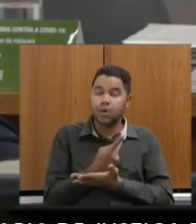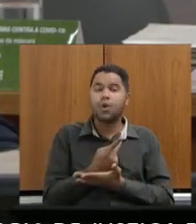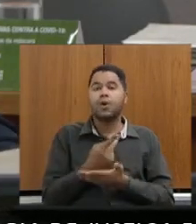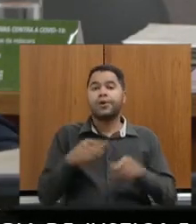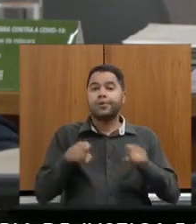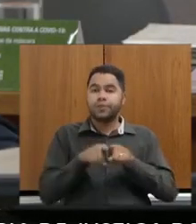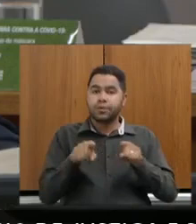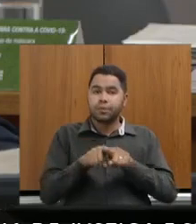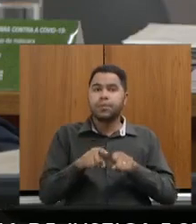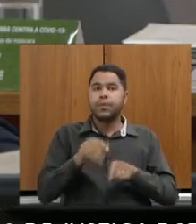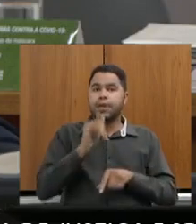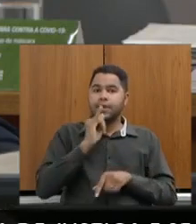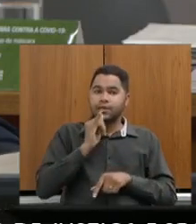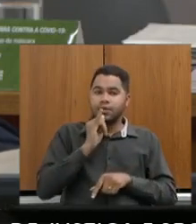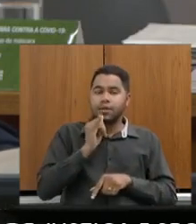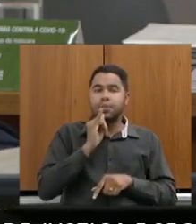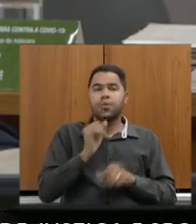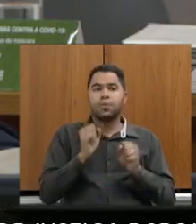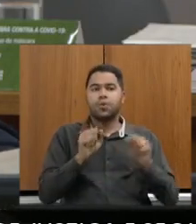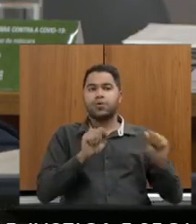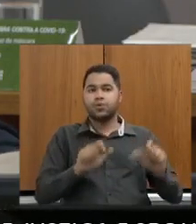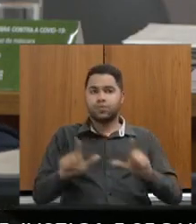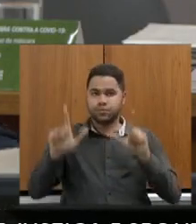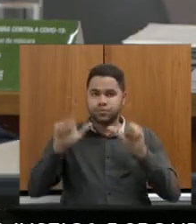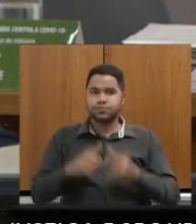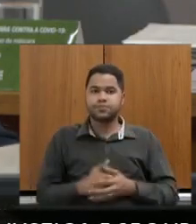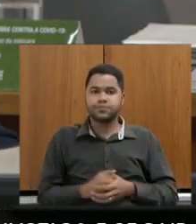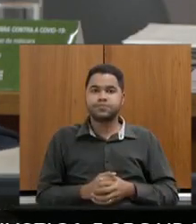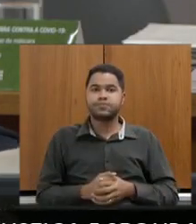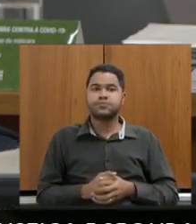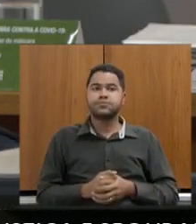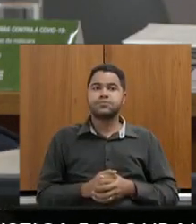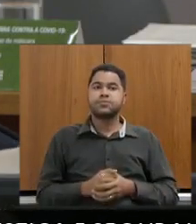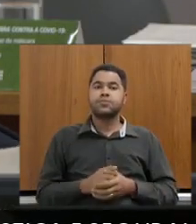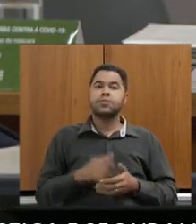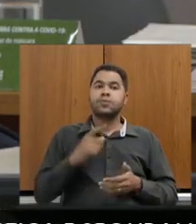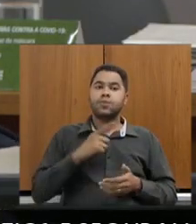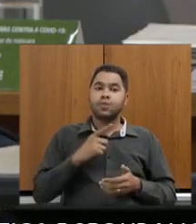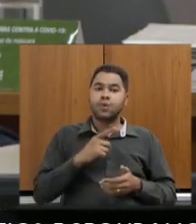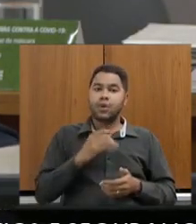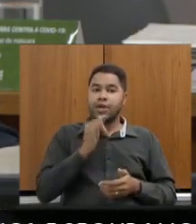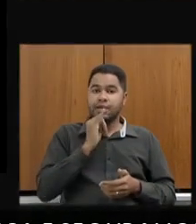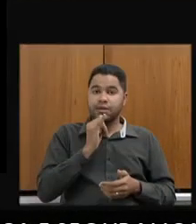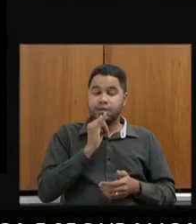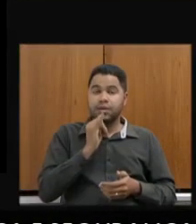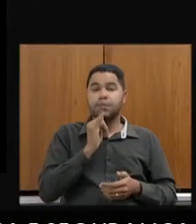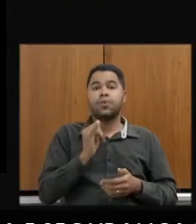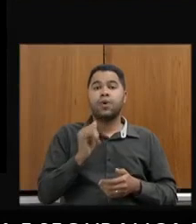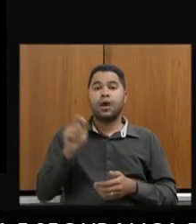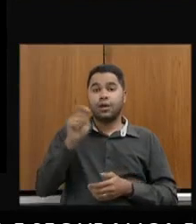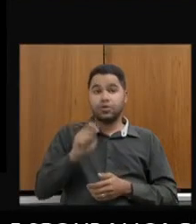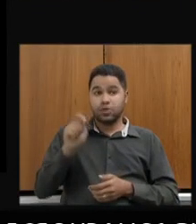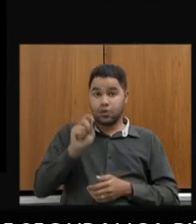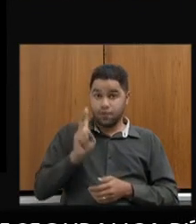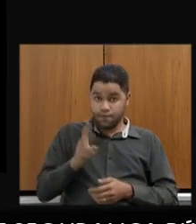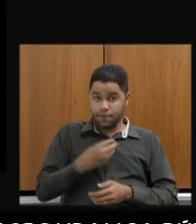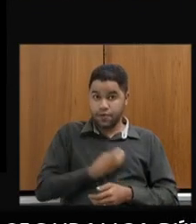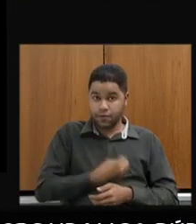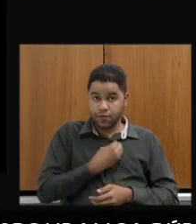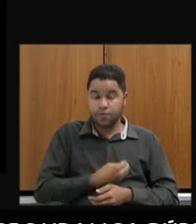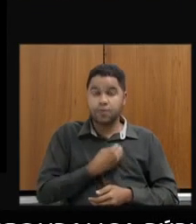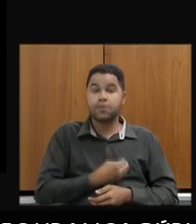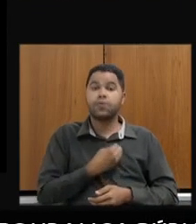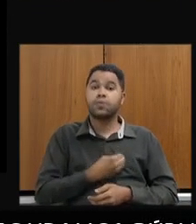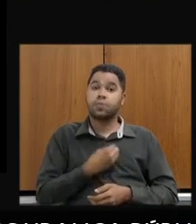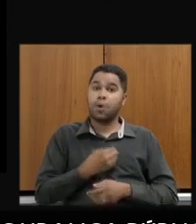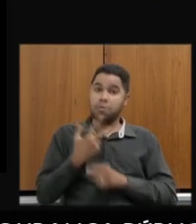retomada também do pode passar houve uma retomada do programa fica vivo esse problema fica fica vivo